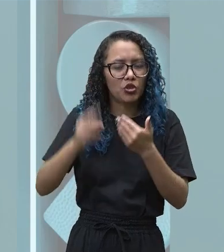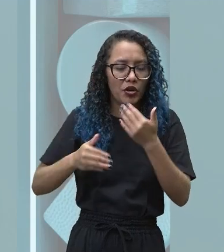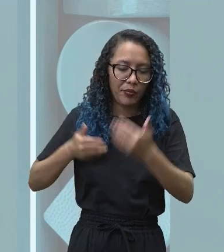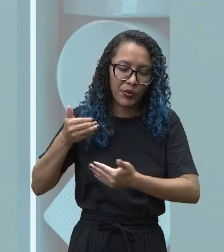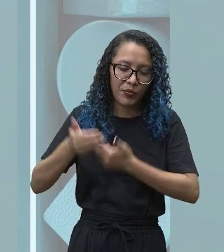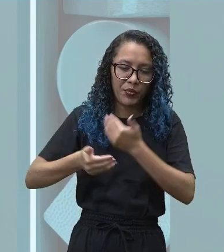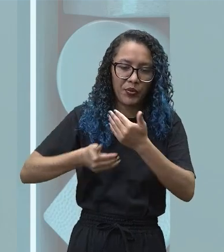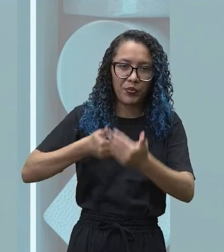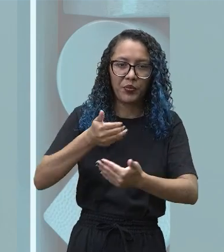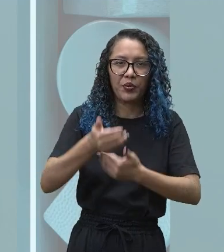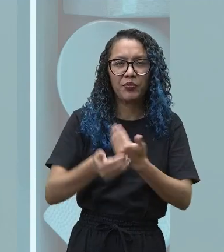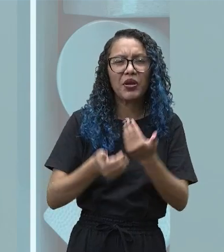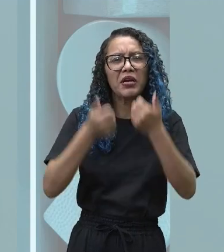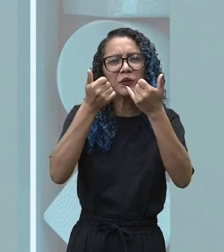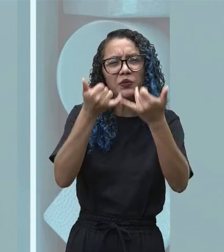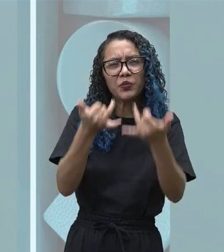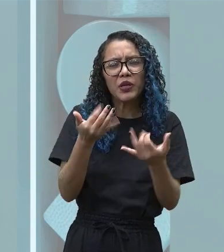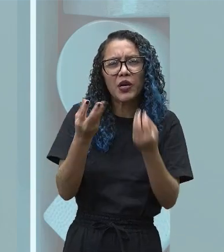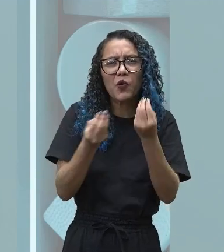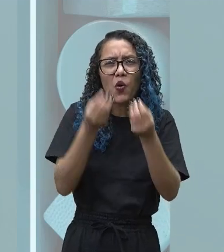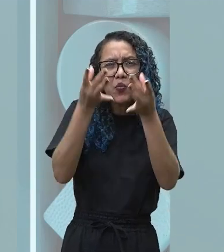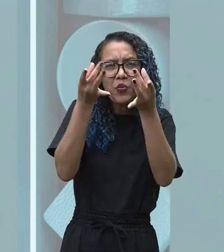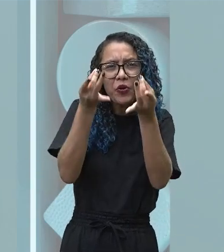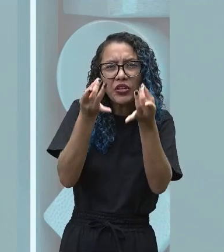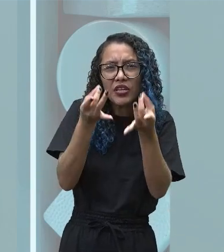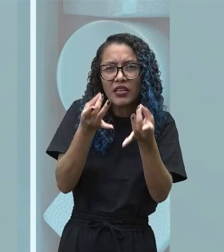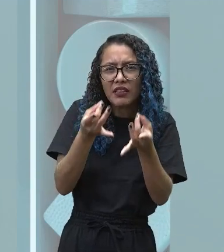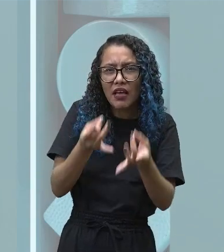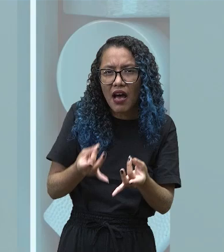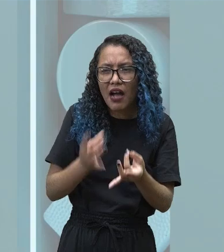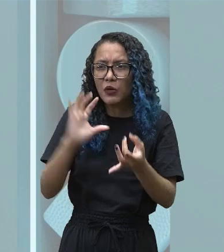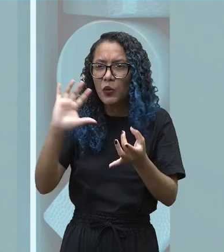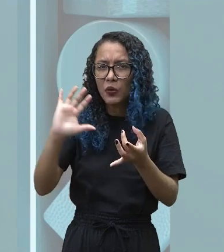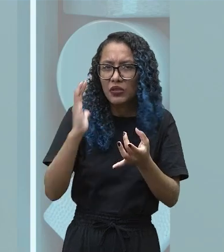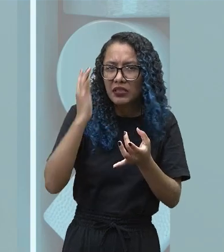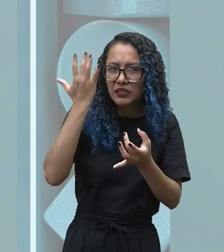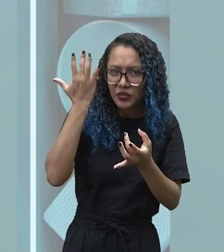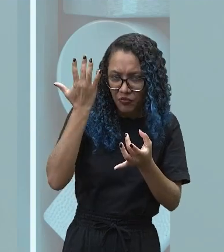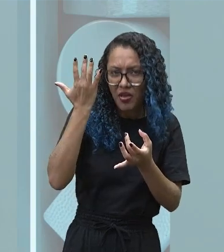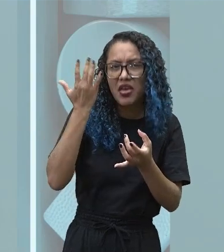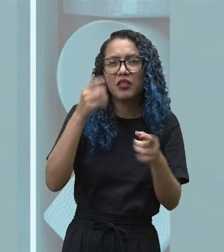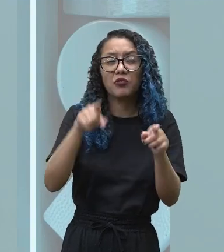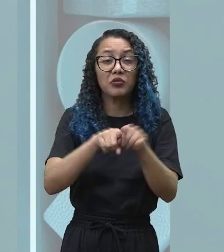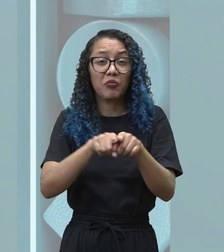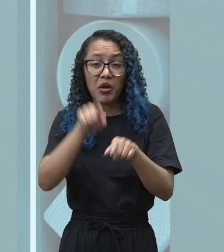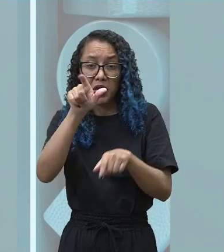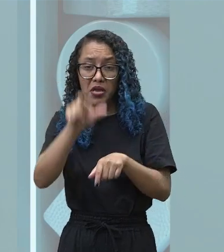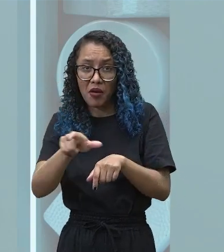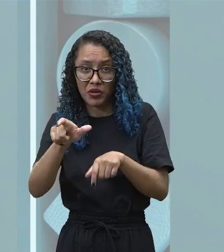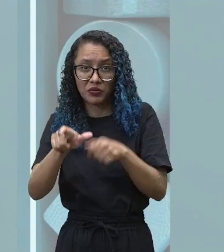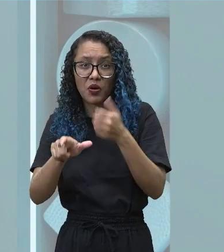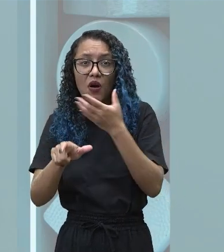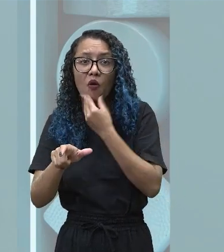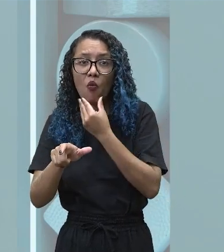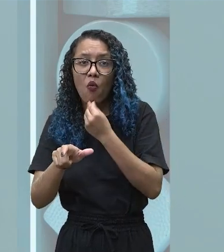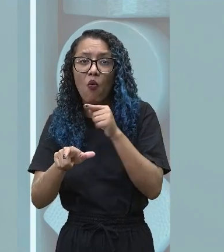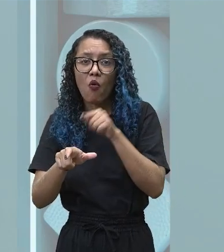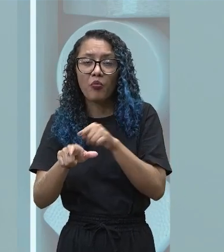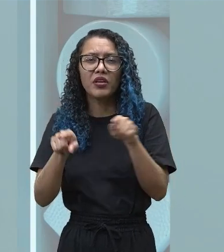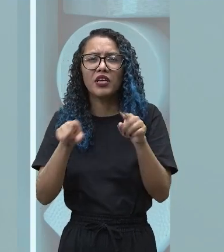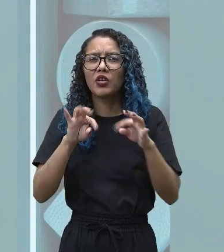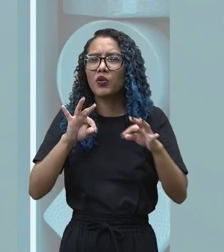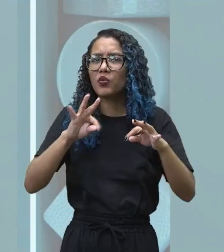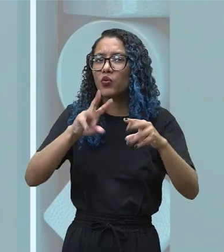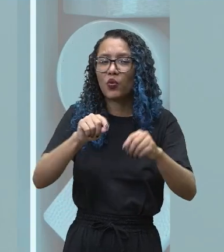ela descrevendo tudo aquilo que aconteceu, descrevendo tanto a pessoa de Andrés quanto todo